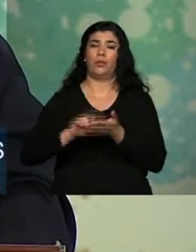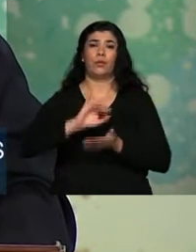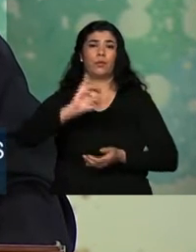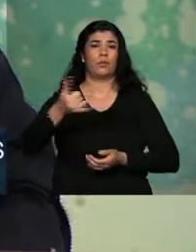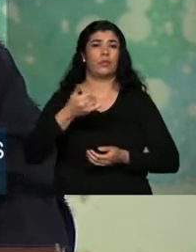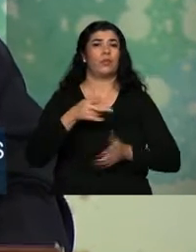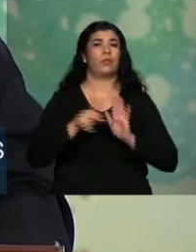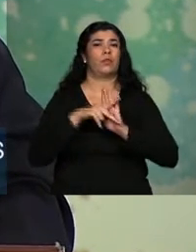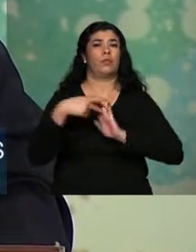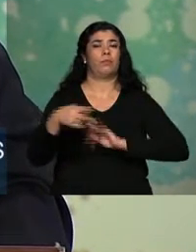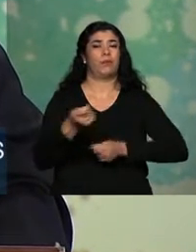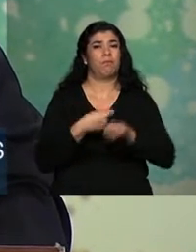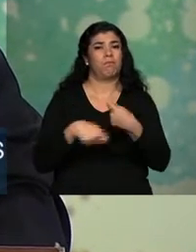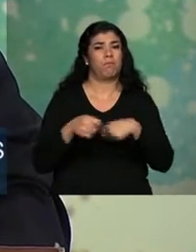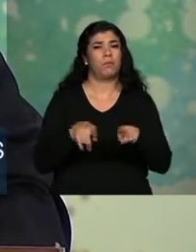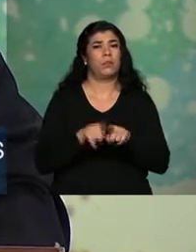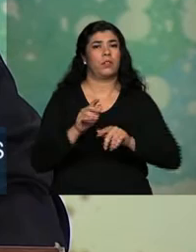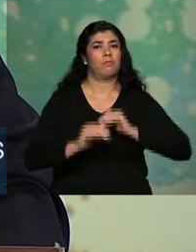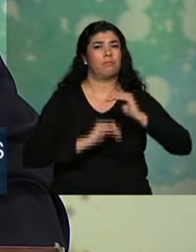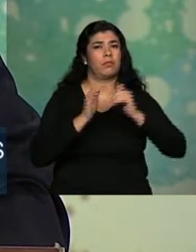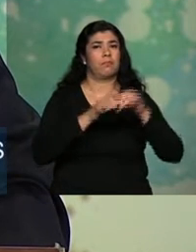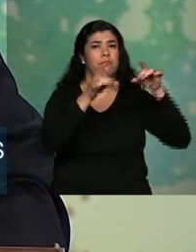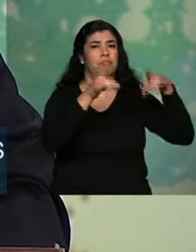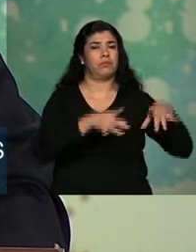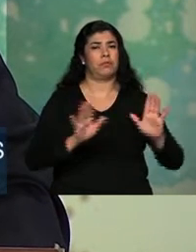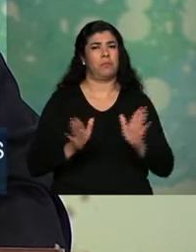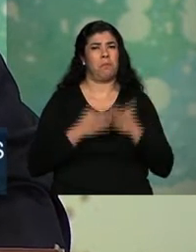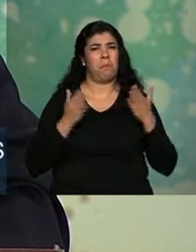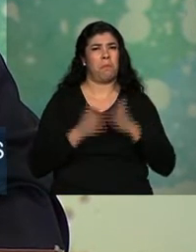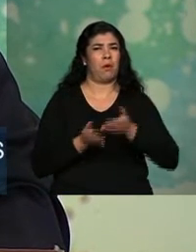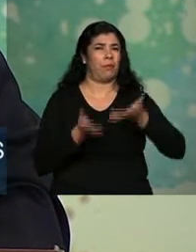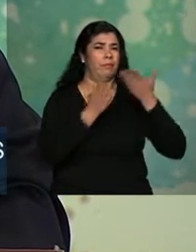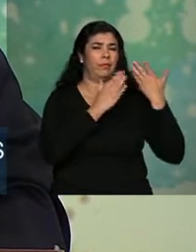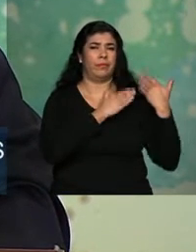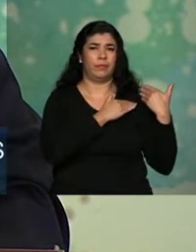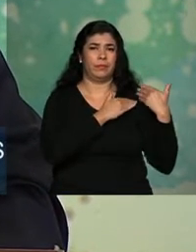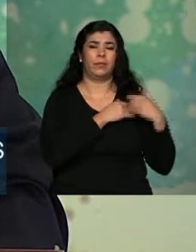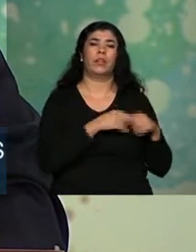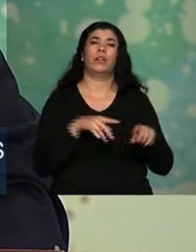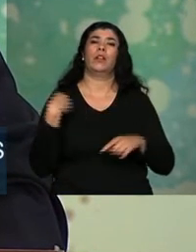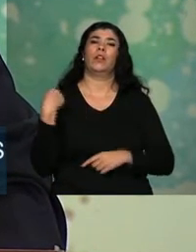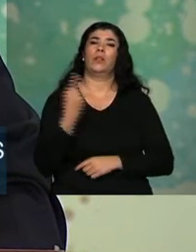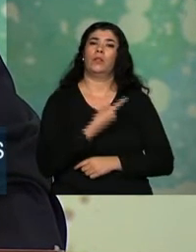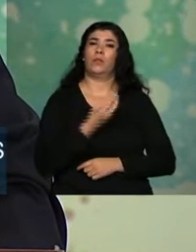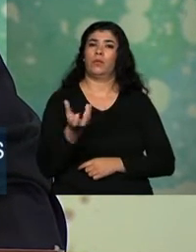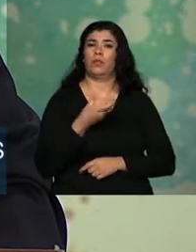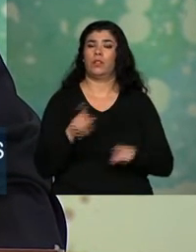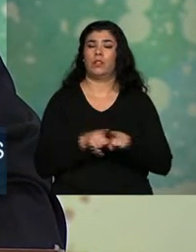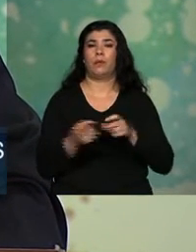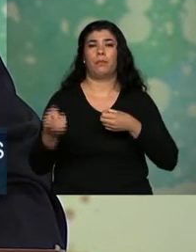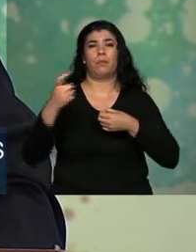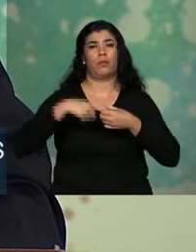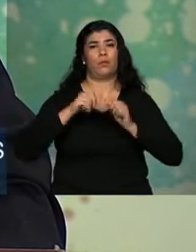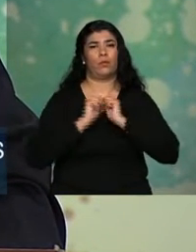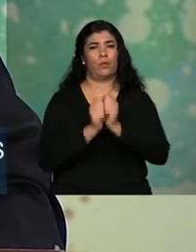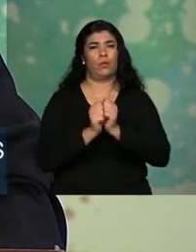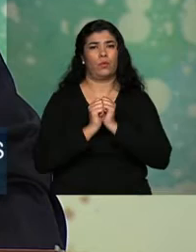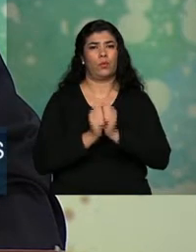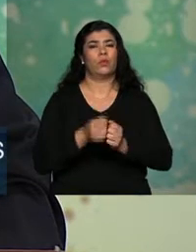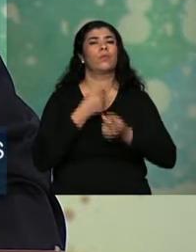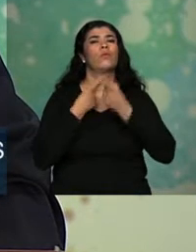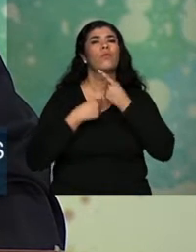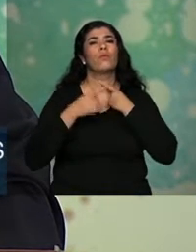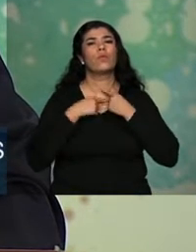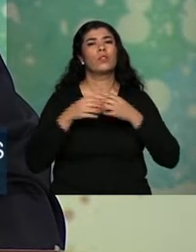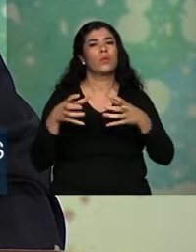próprio negócio e superar a pobreza. Nós queremos ser parceiros no desejo desses batalhadores